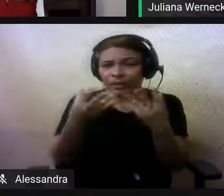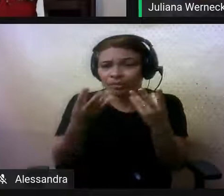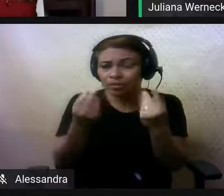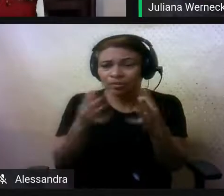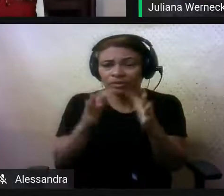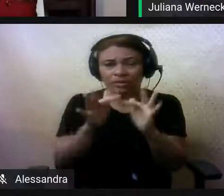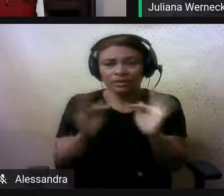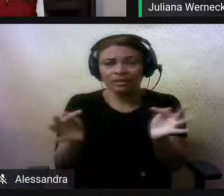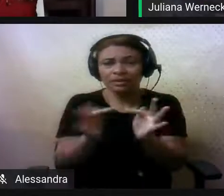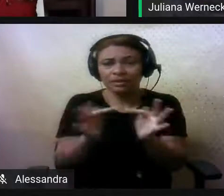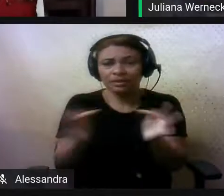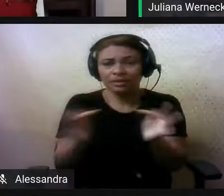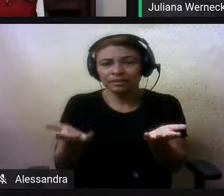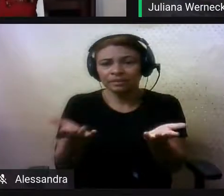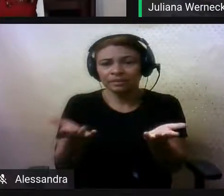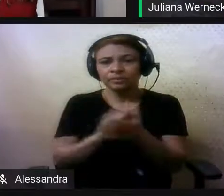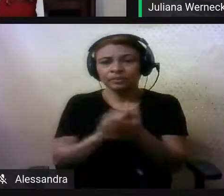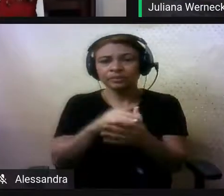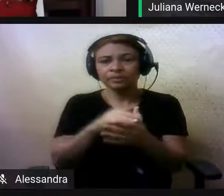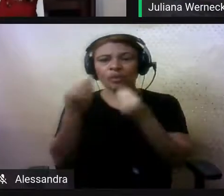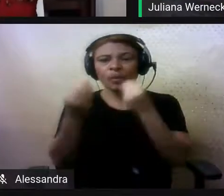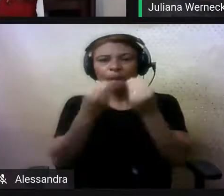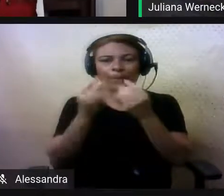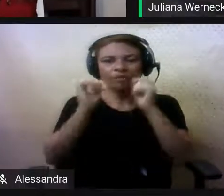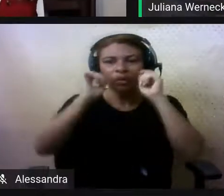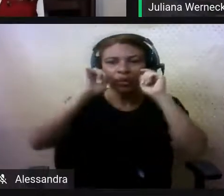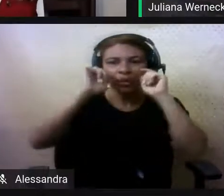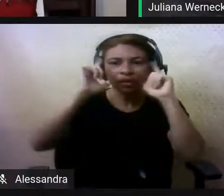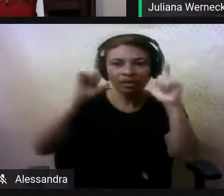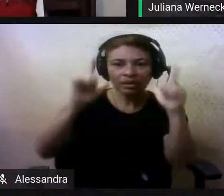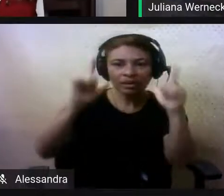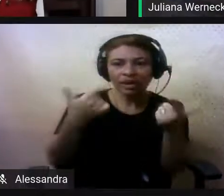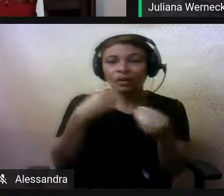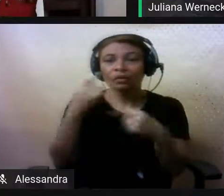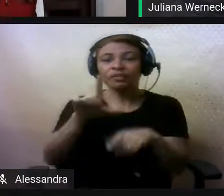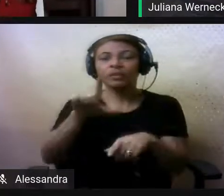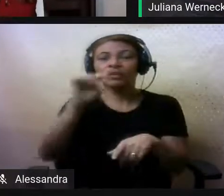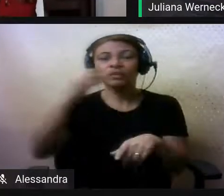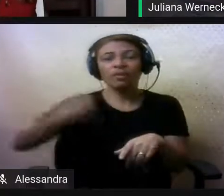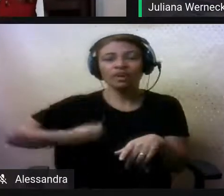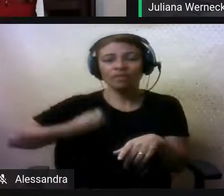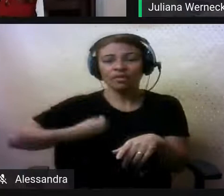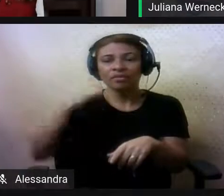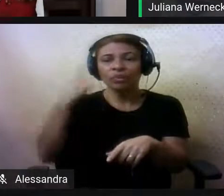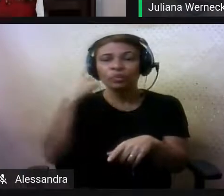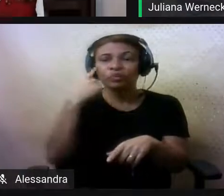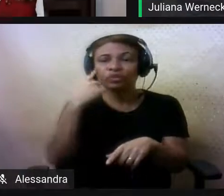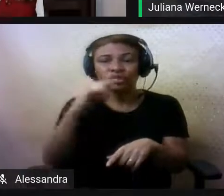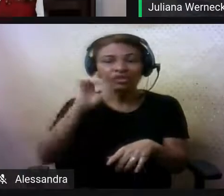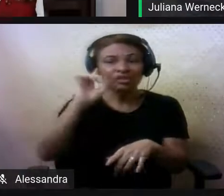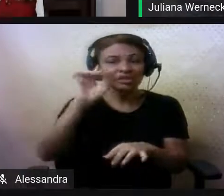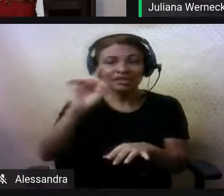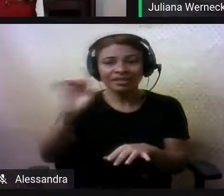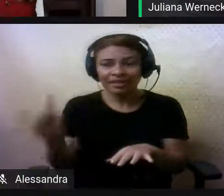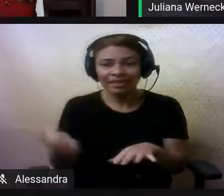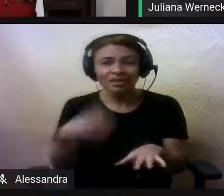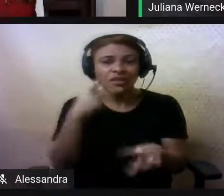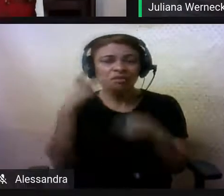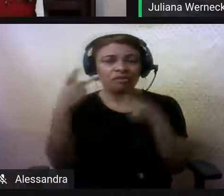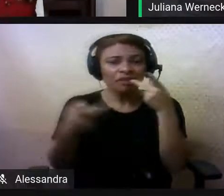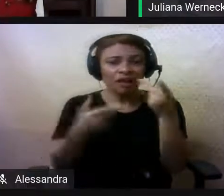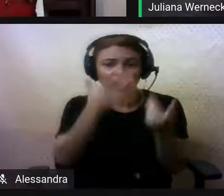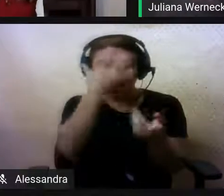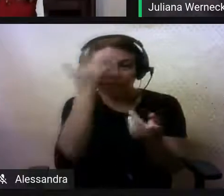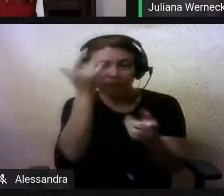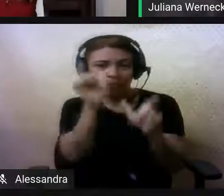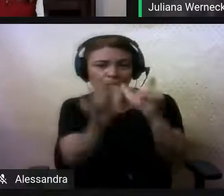né? No como eu vou acordar, né? No como eu vou escolher viver aquele dia, como eu vou escolher falar com